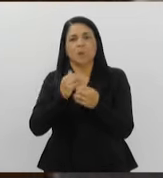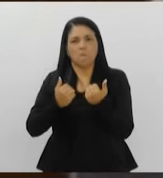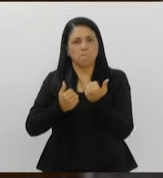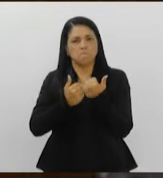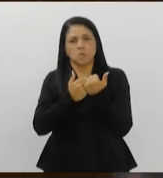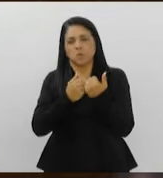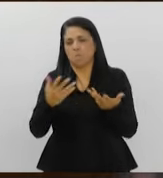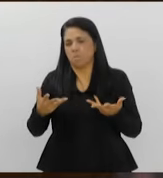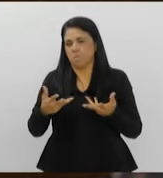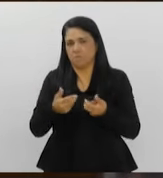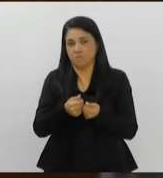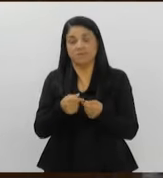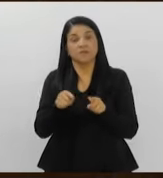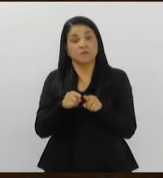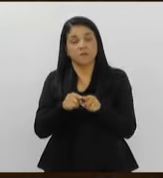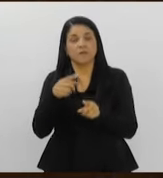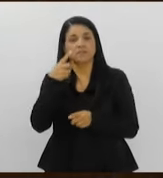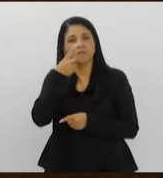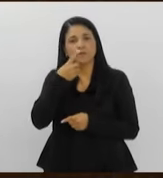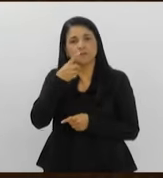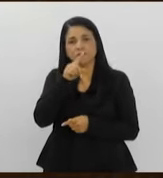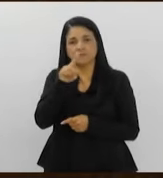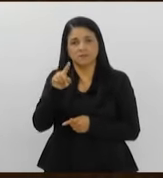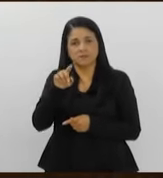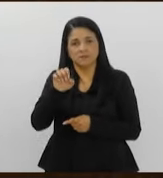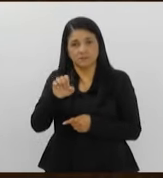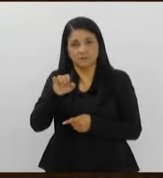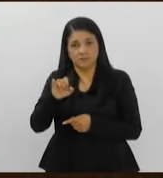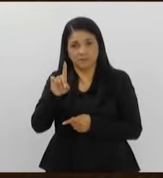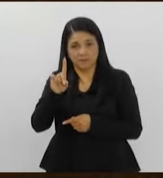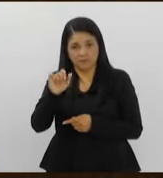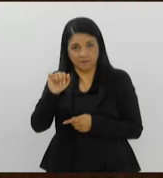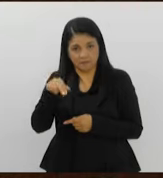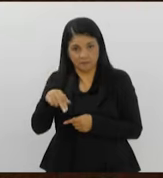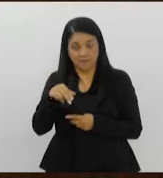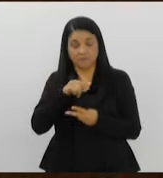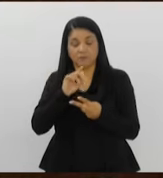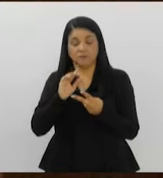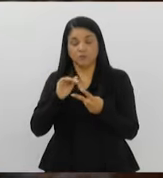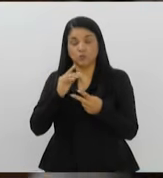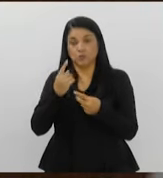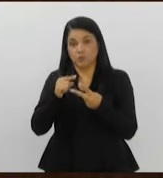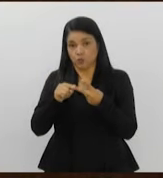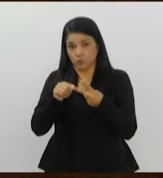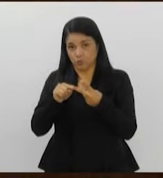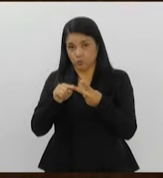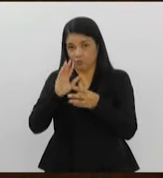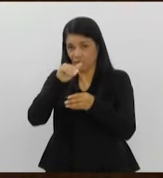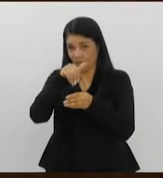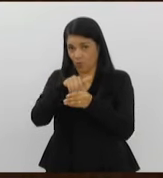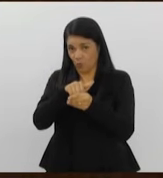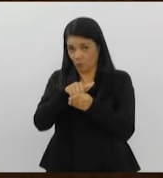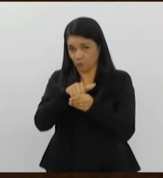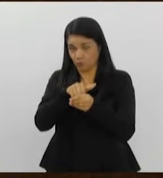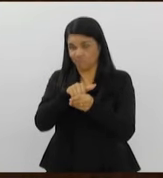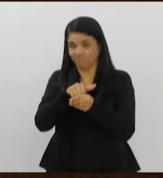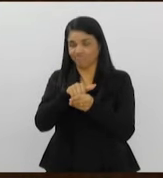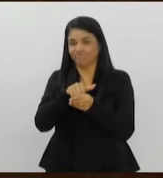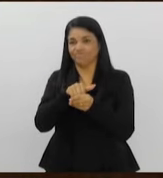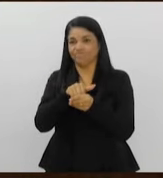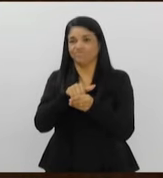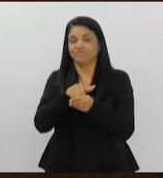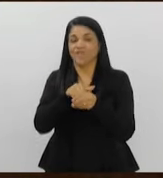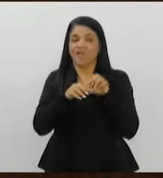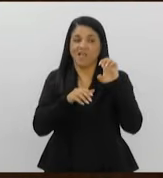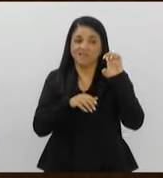a deputada Zeidan, sem sombra de dúvidas. Mas o meu segundo voto, embora a esquerda